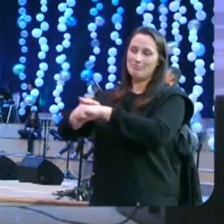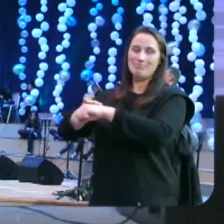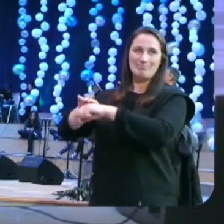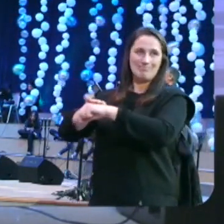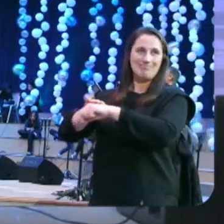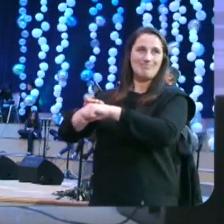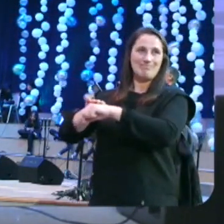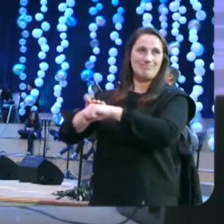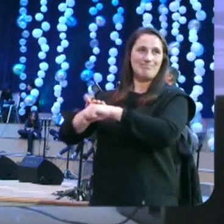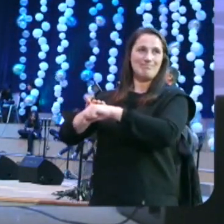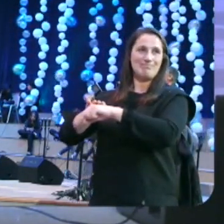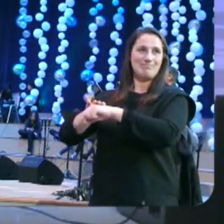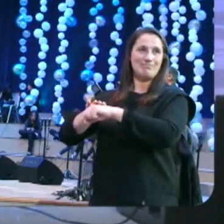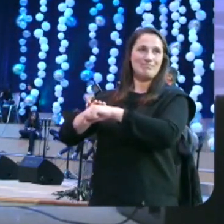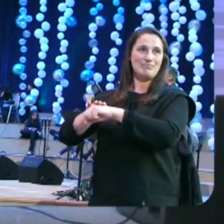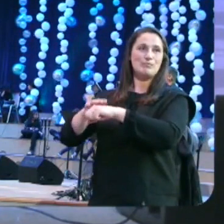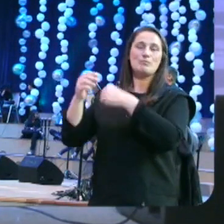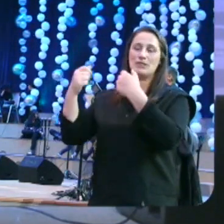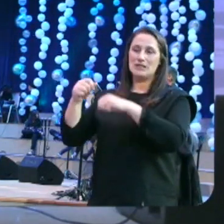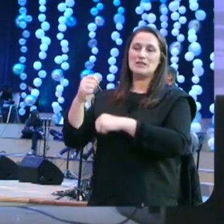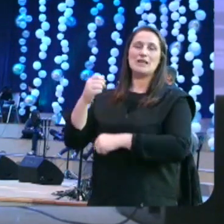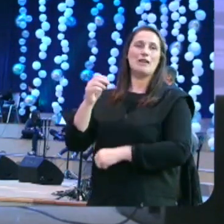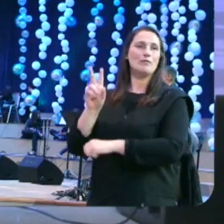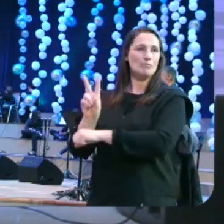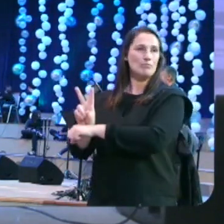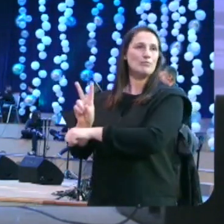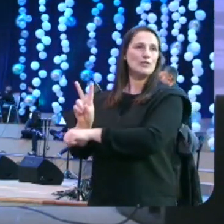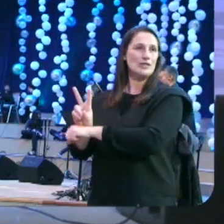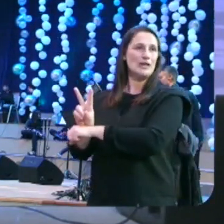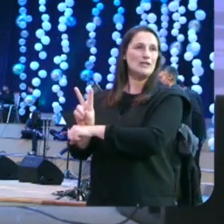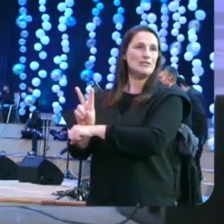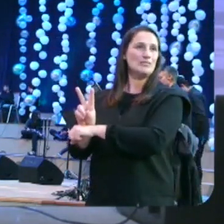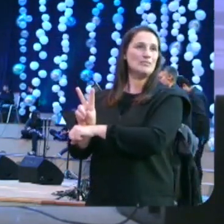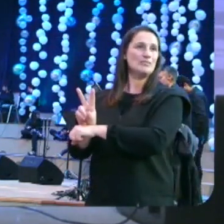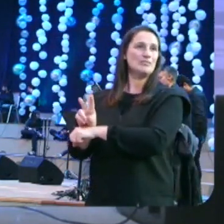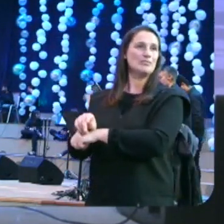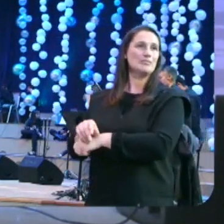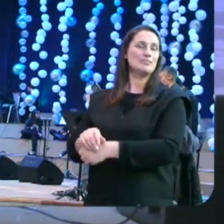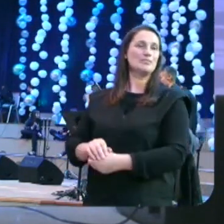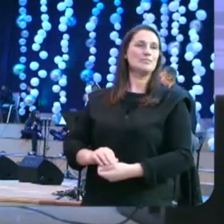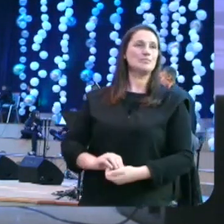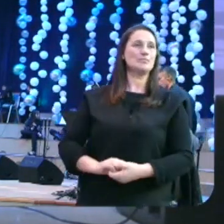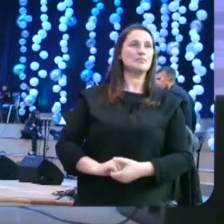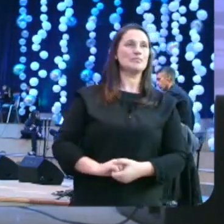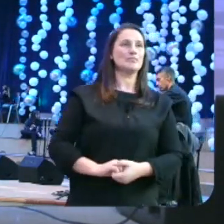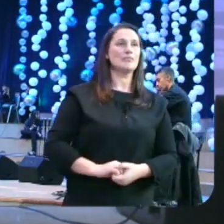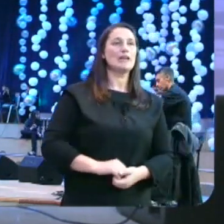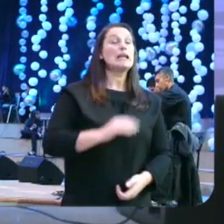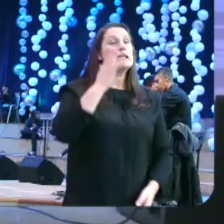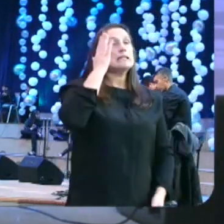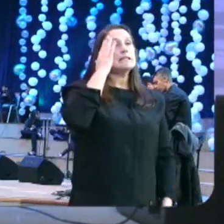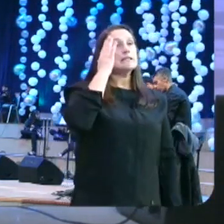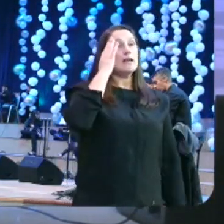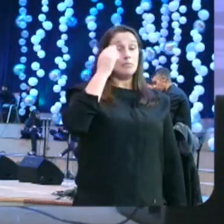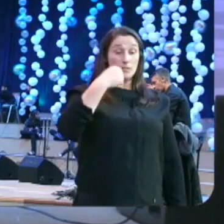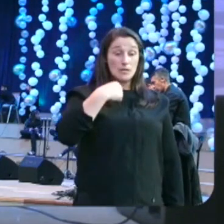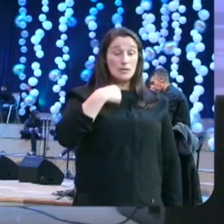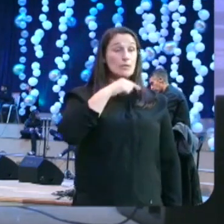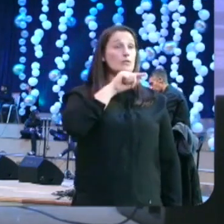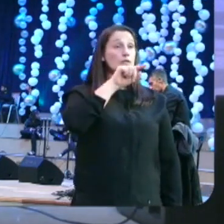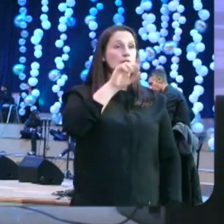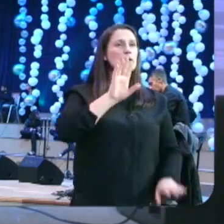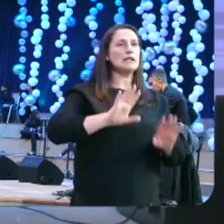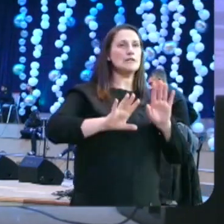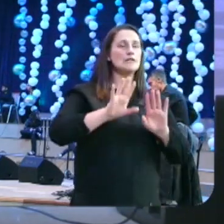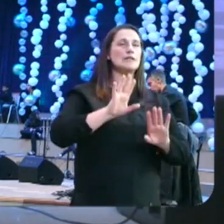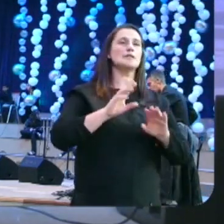filho que precisava ser tratado no coração. E sabe, queridos, às vezes nós como pais temos que